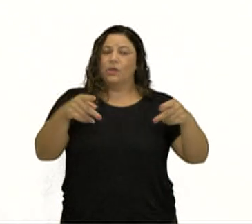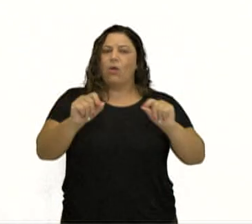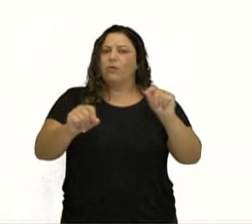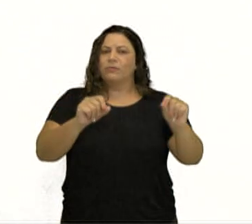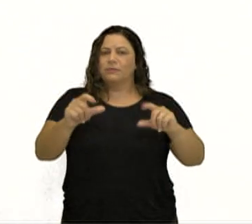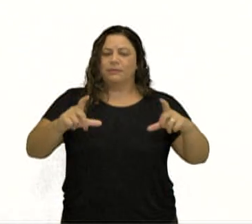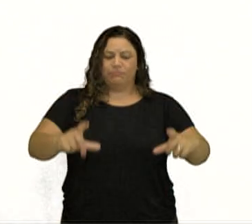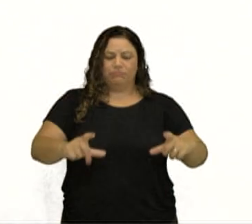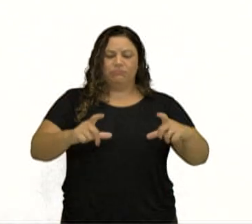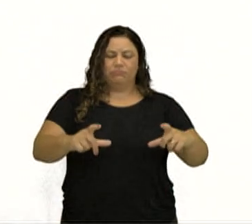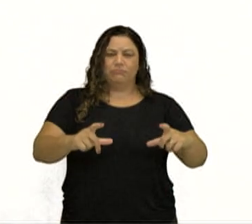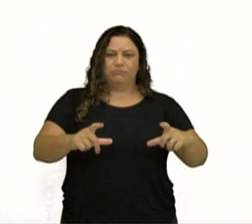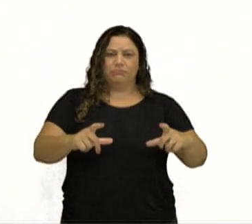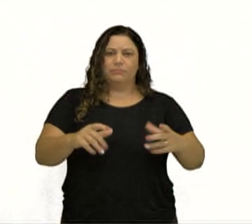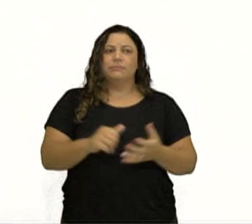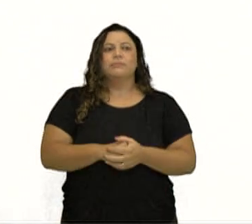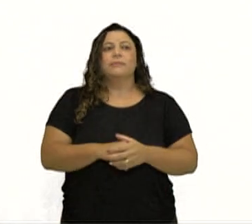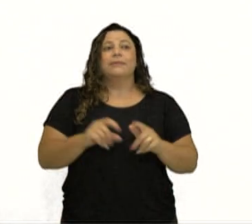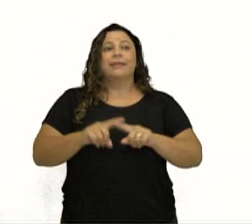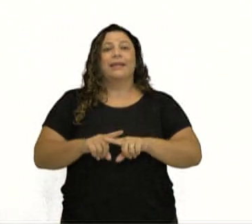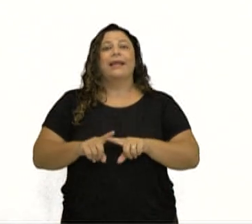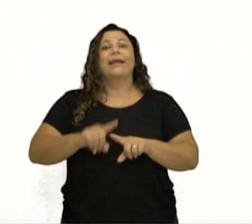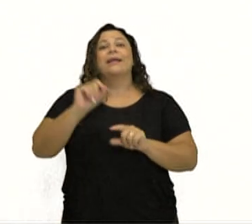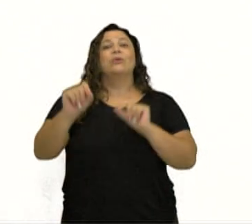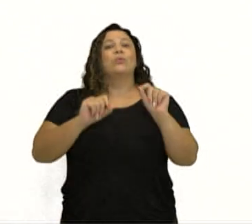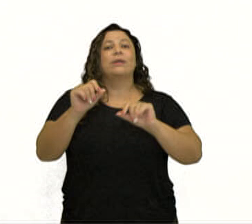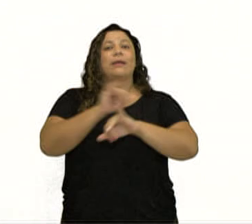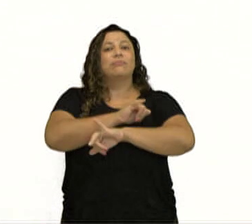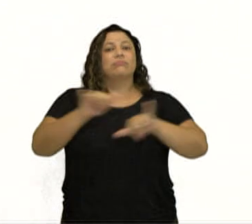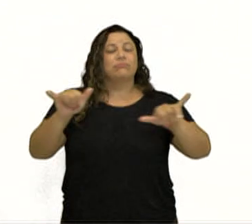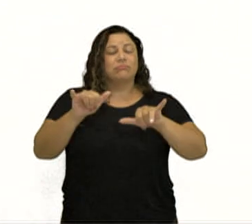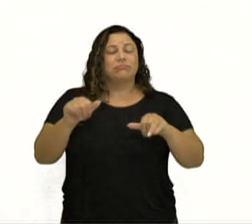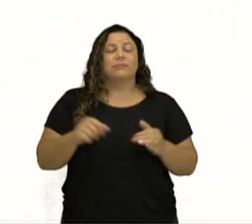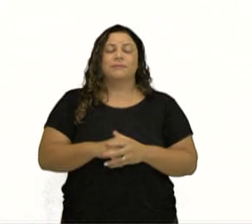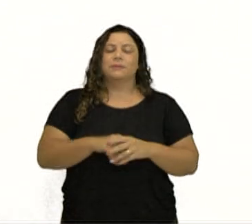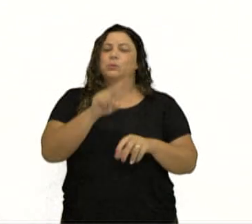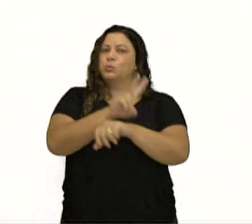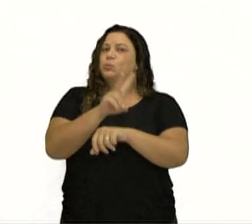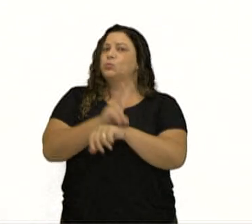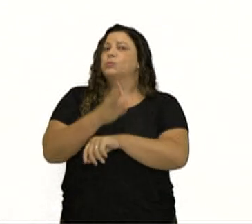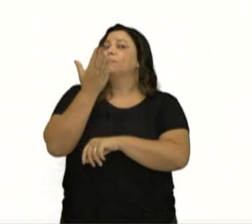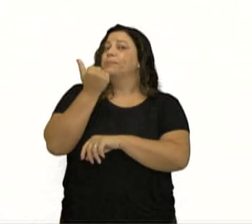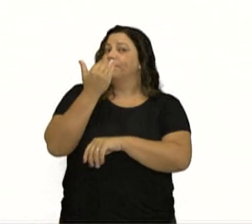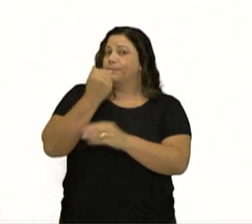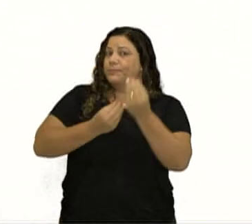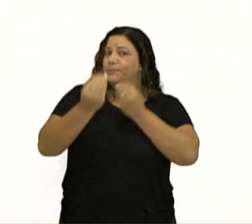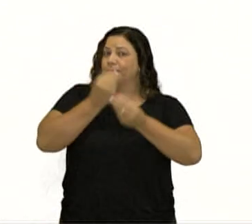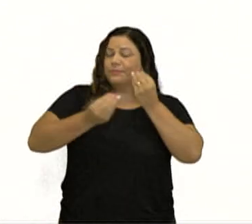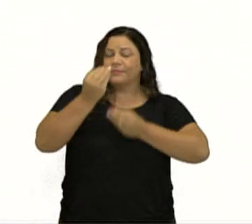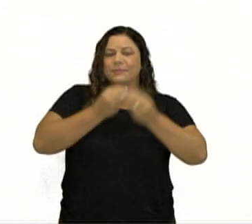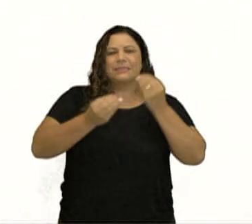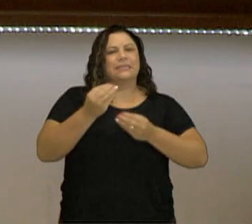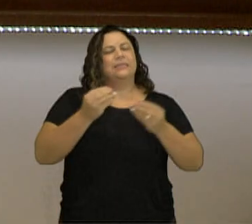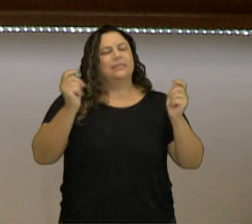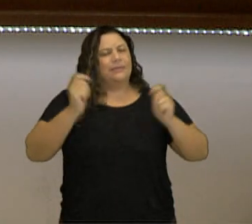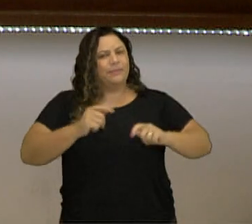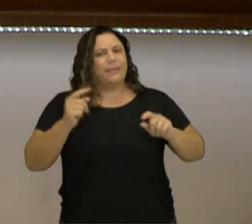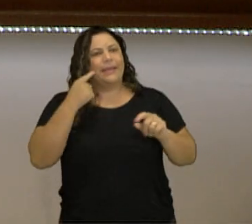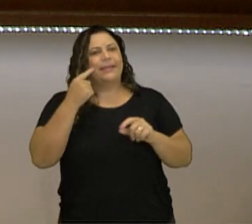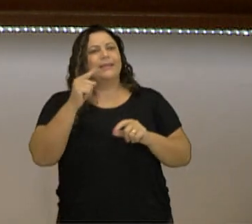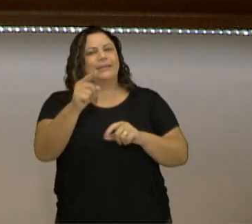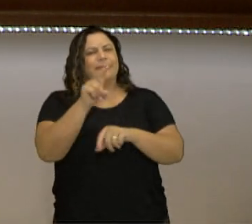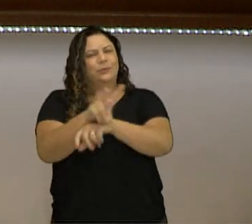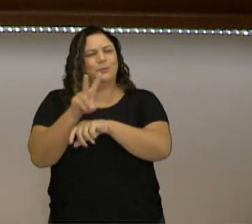nutritivo, equilibrado. E esse recadinho, cuide da sua alimentação e sua